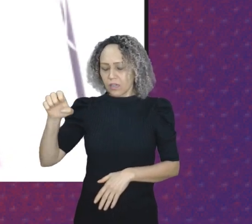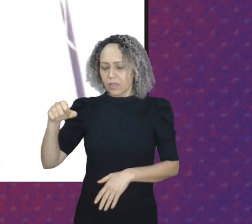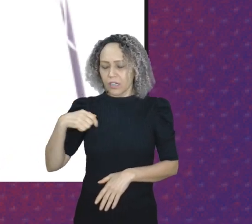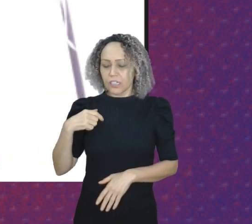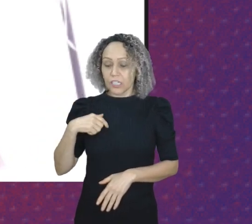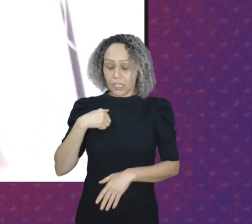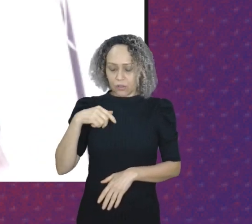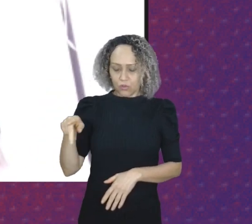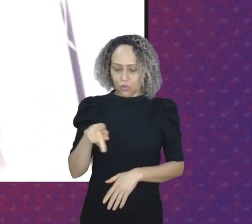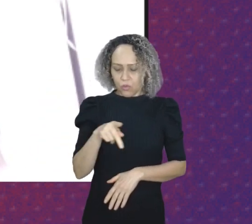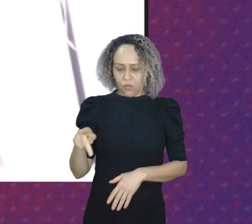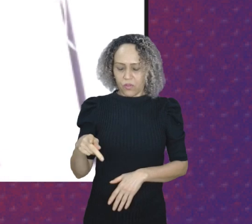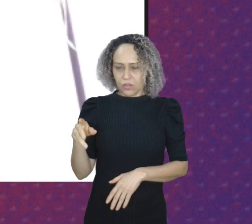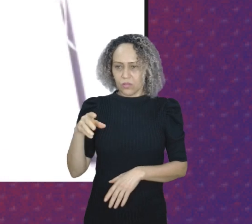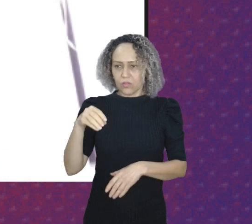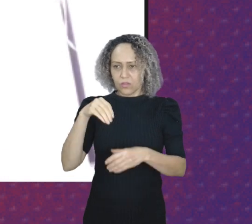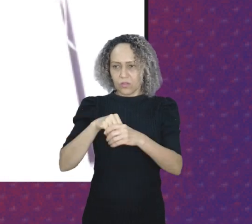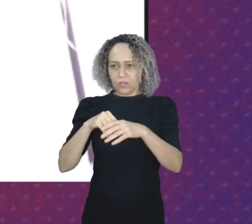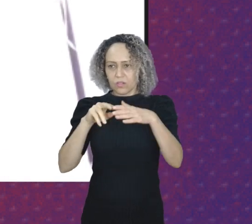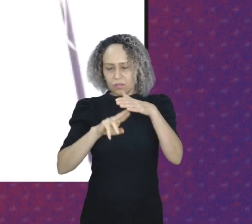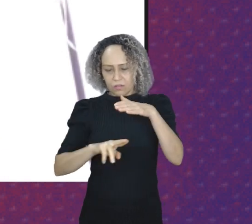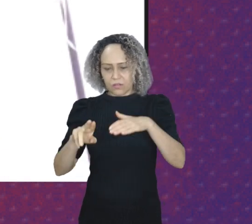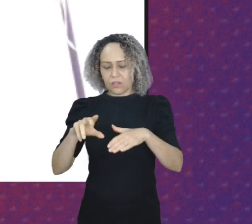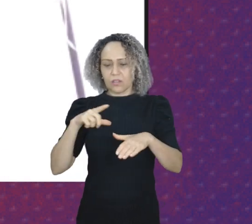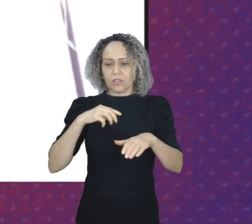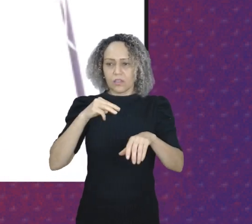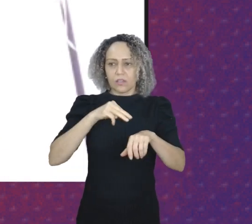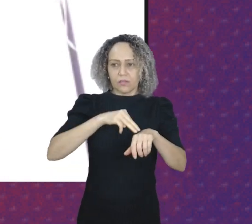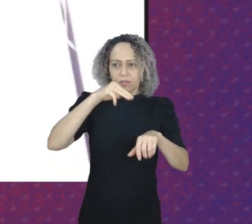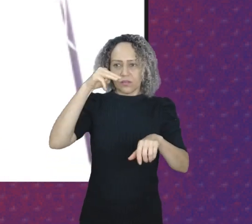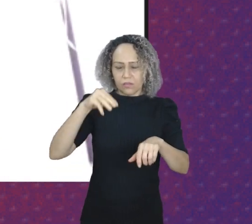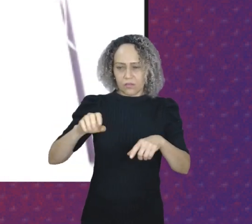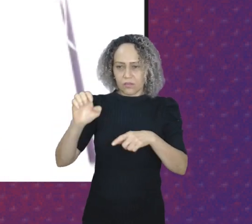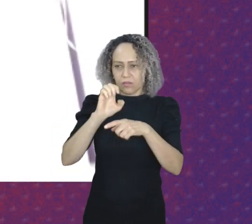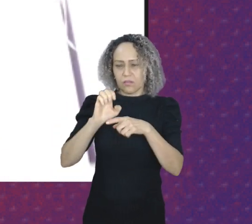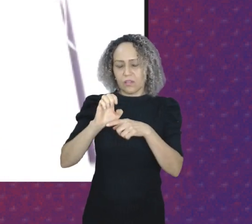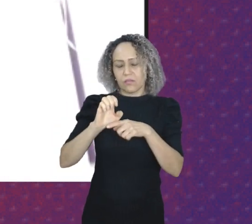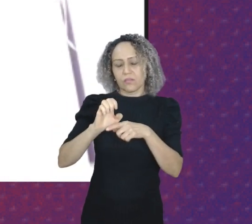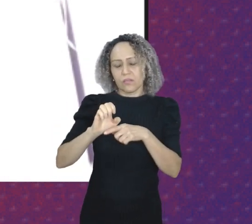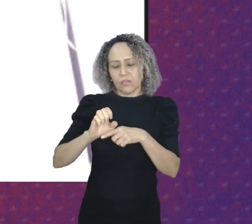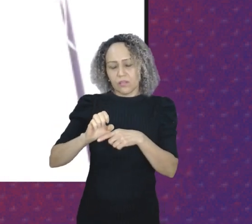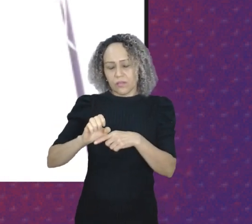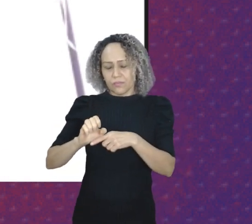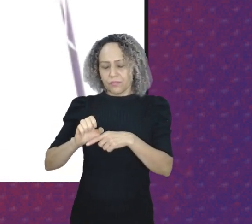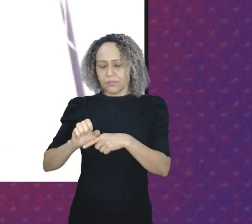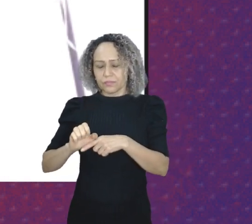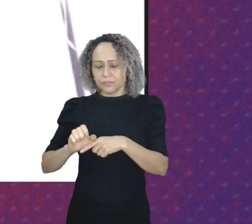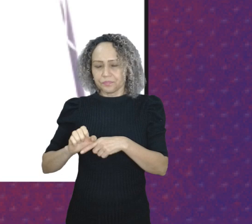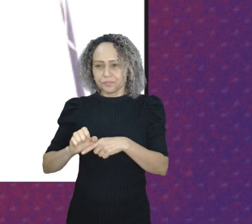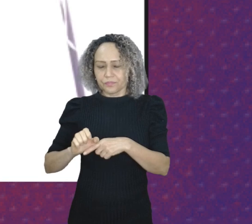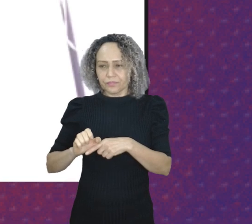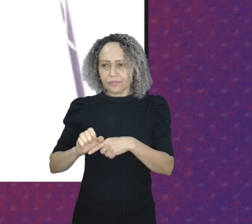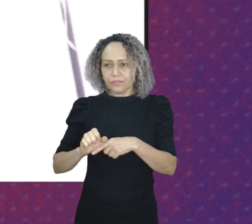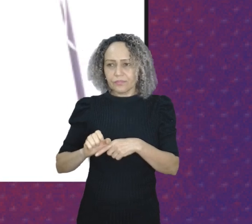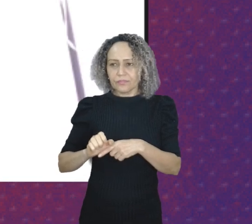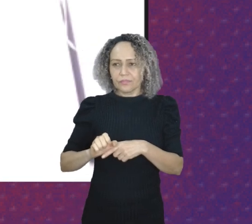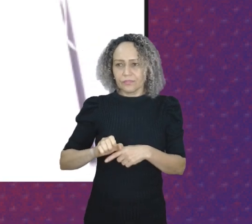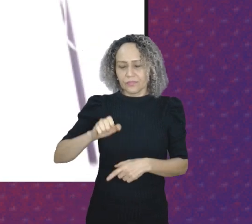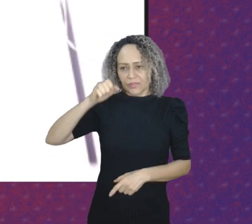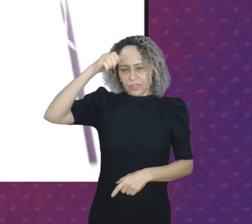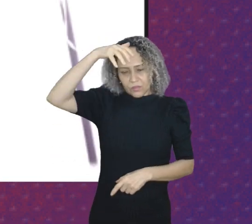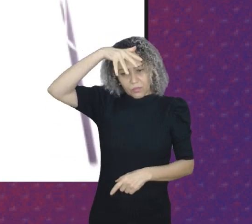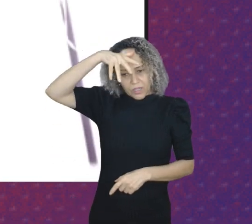acadêmica, tenho mestrado na Universidade Estadual do Mato Grosso do Sul, na área de